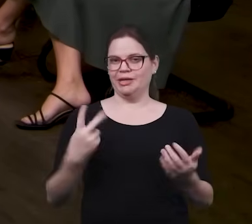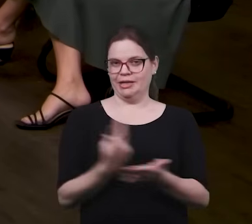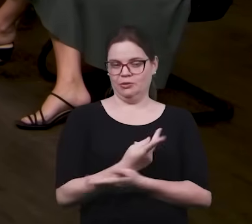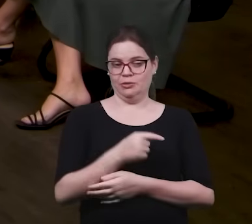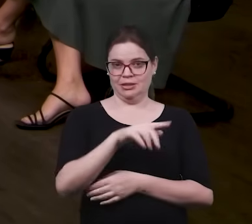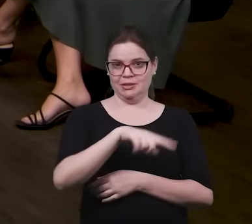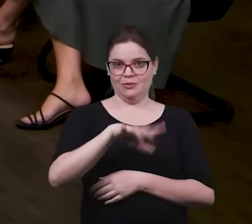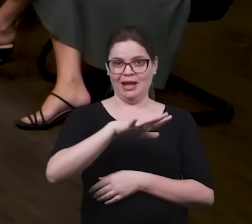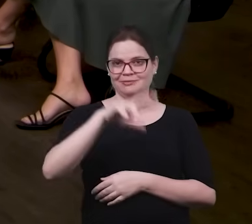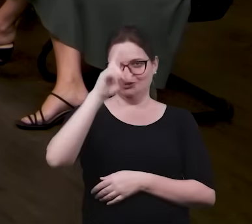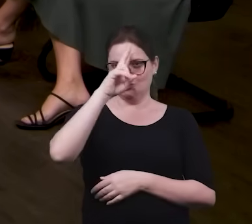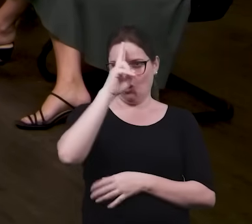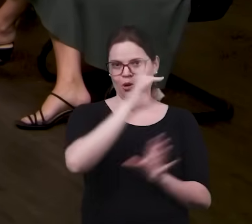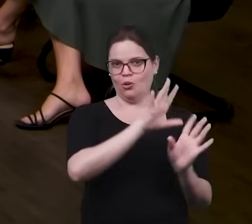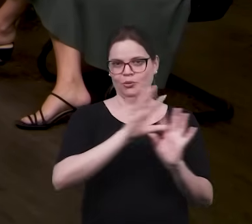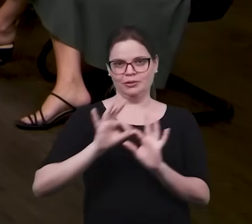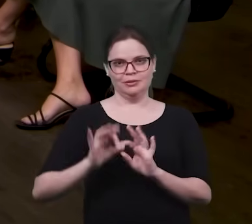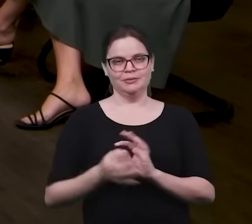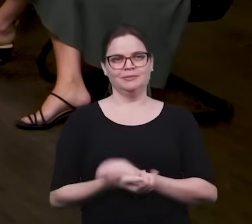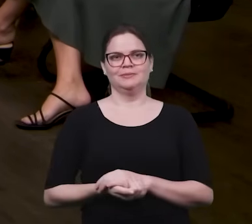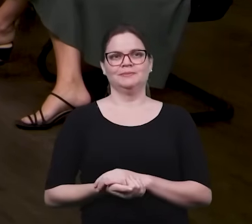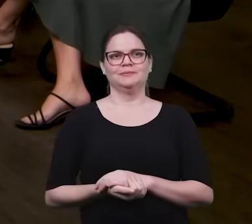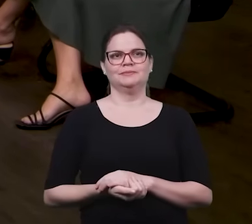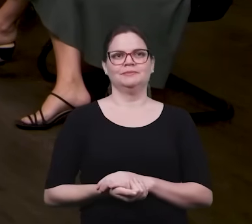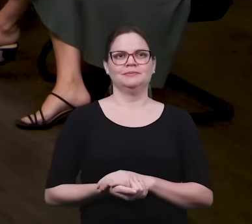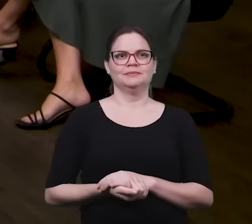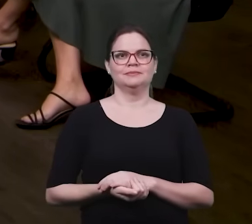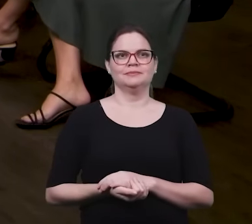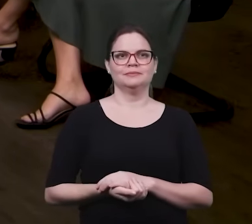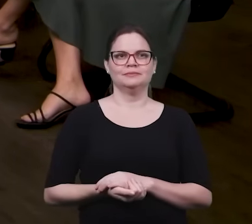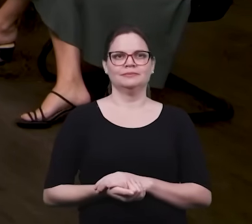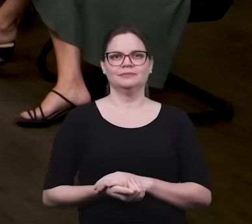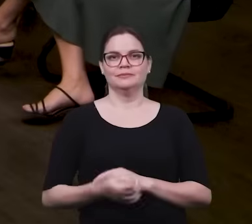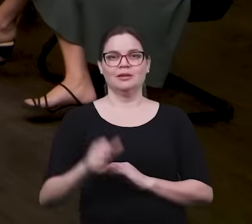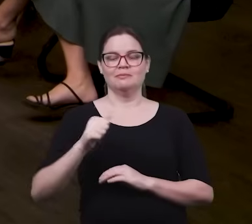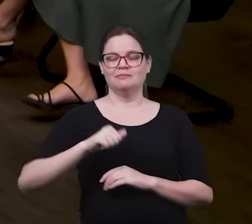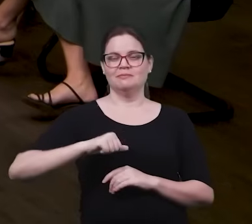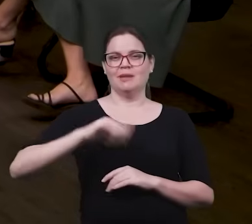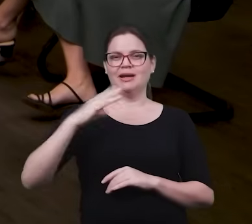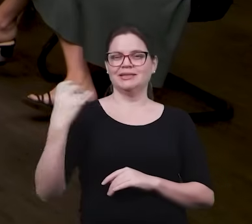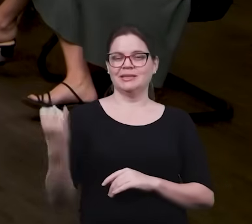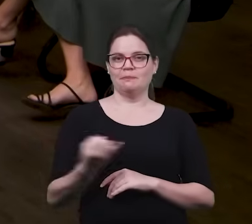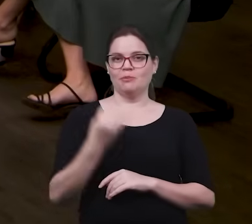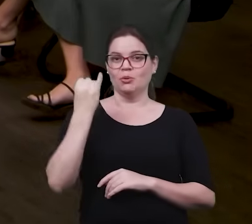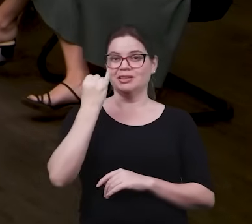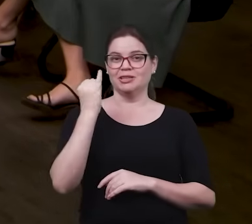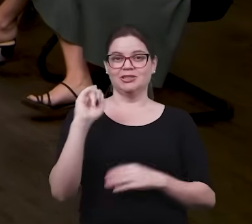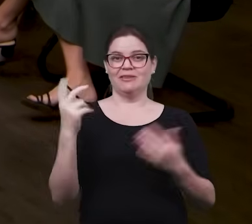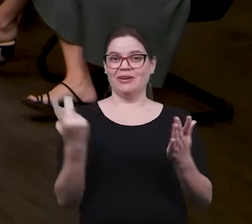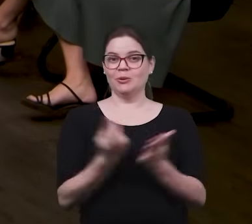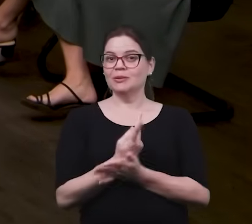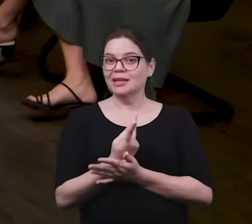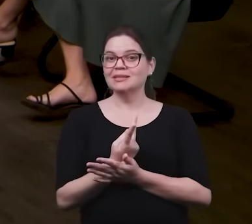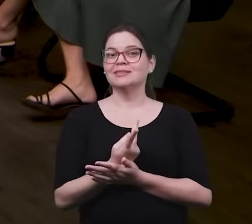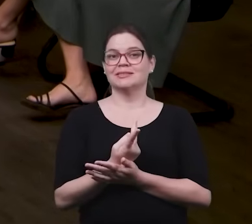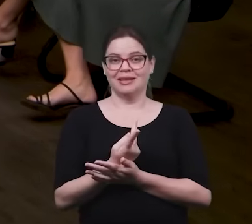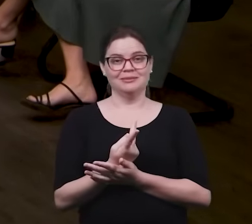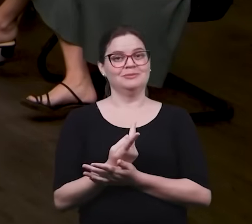que aconteceu ali. Né? Uma das coisas mais importantes estava